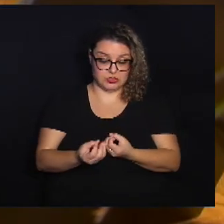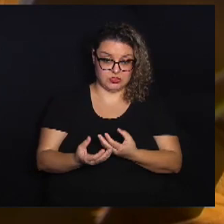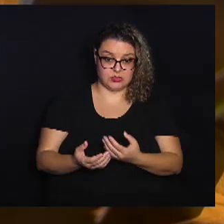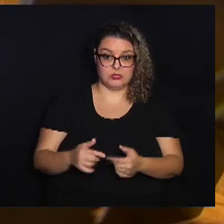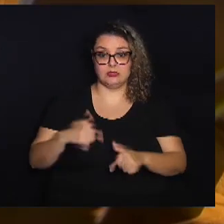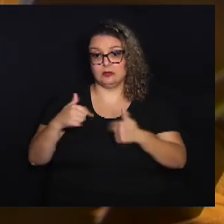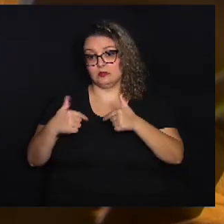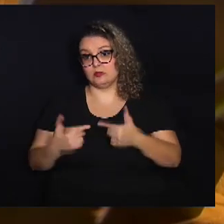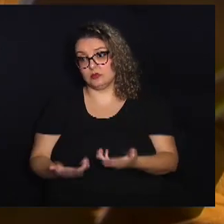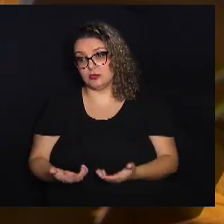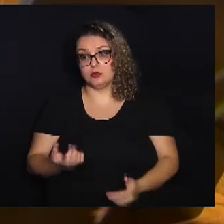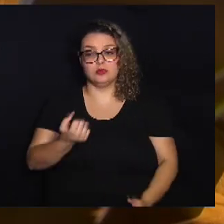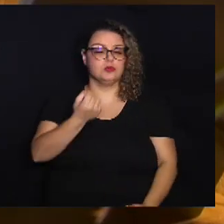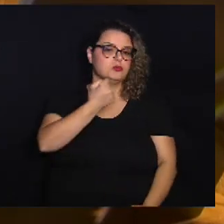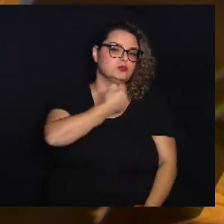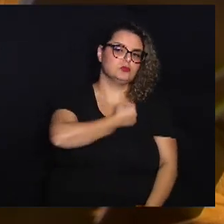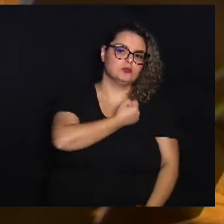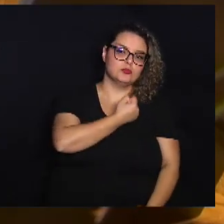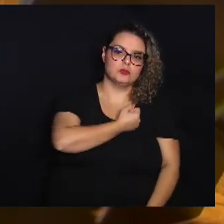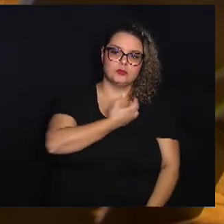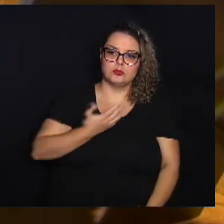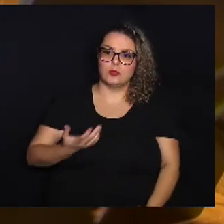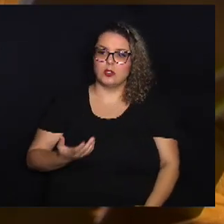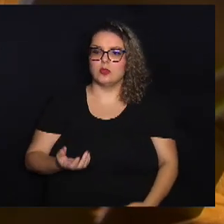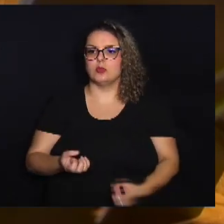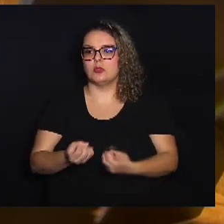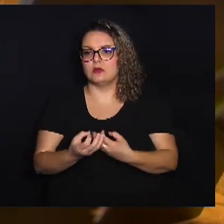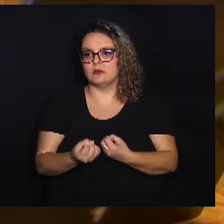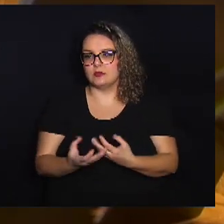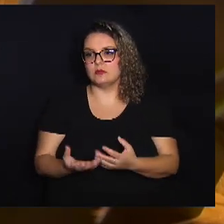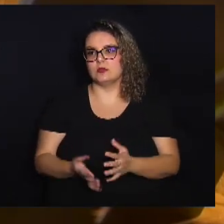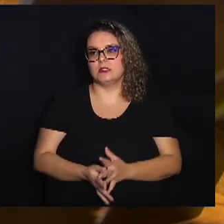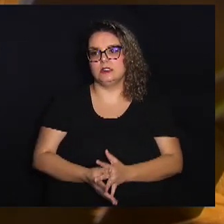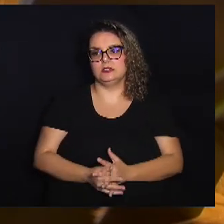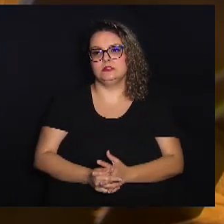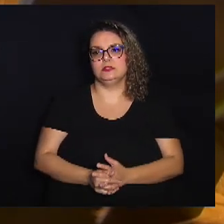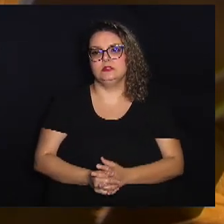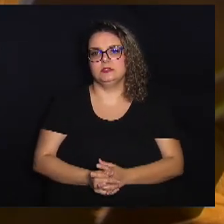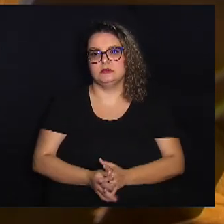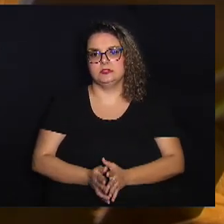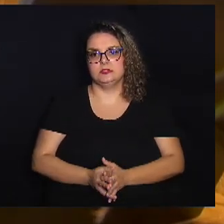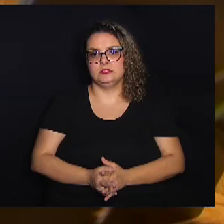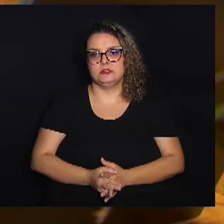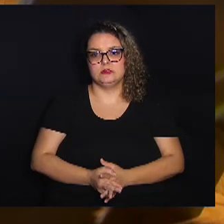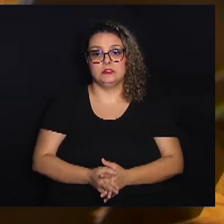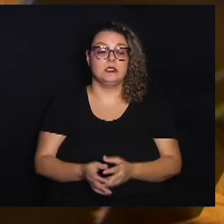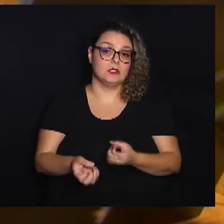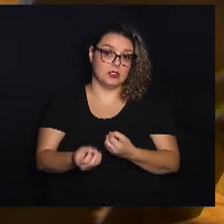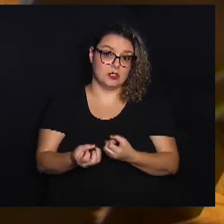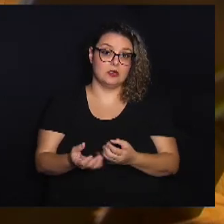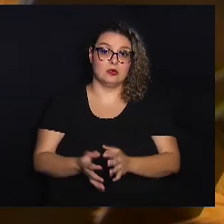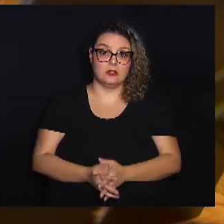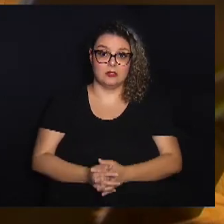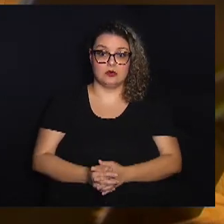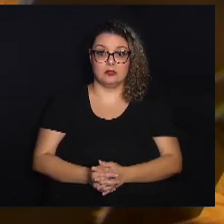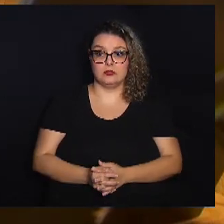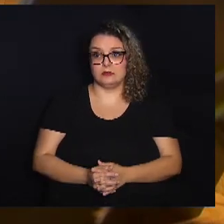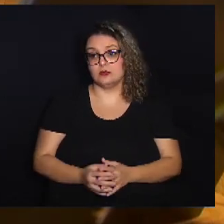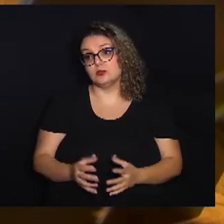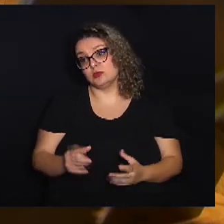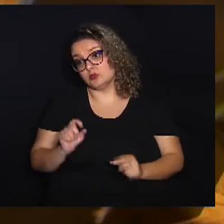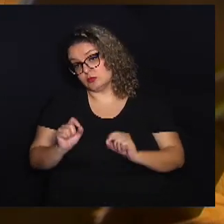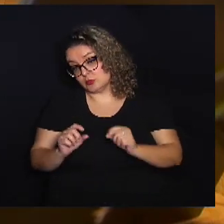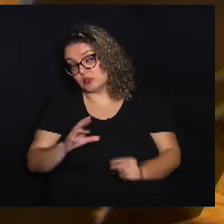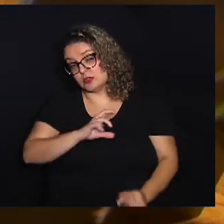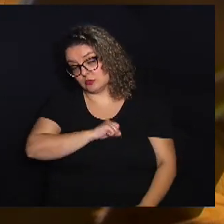muito com número, com informações, e a informação vai ser do que você gosta de